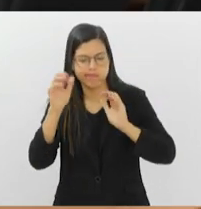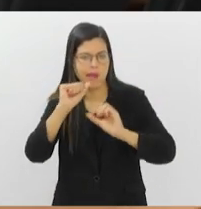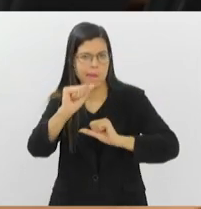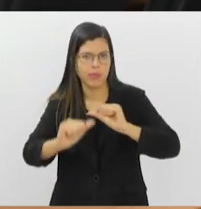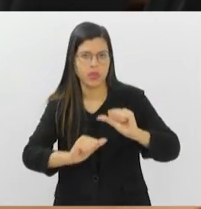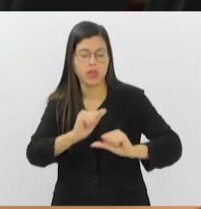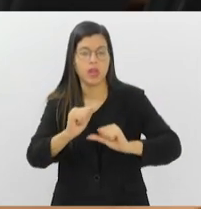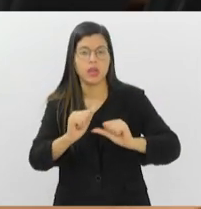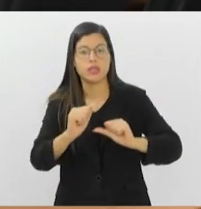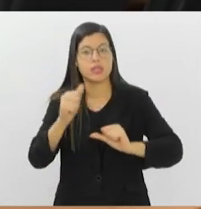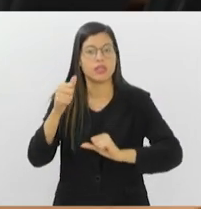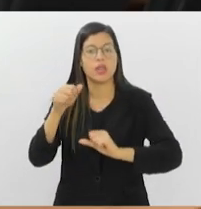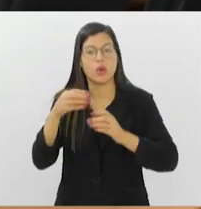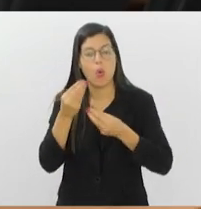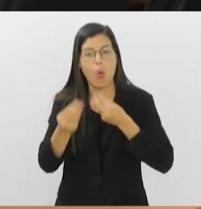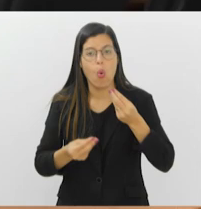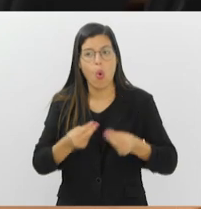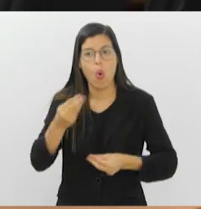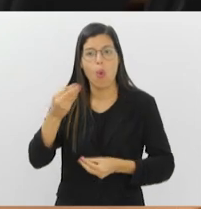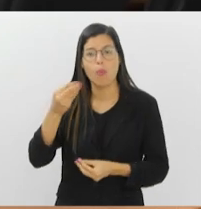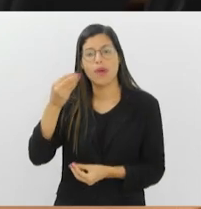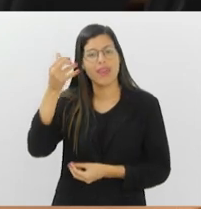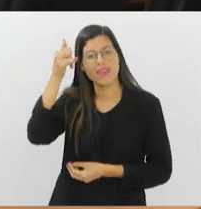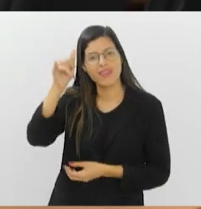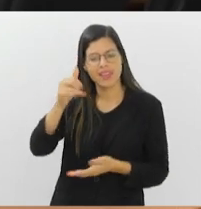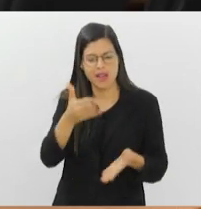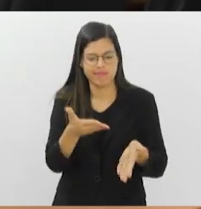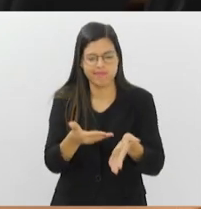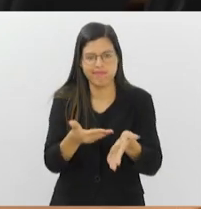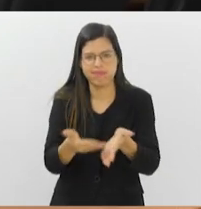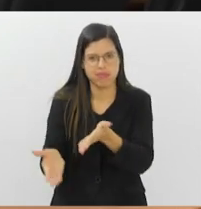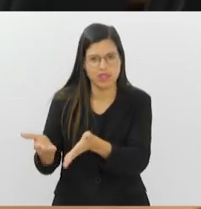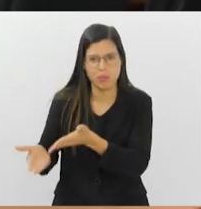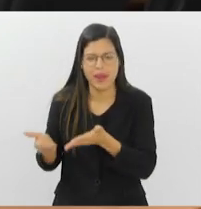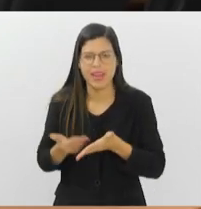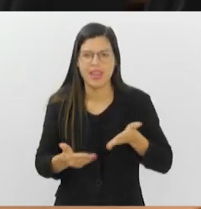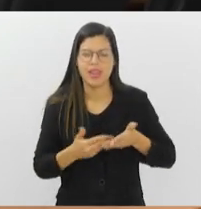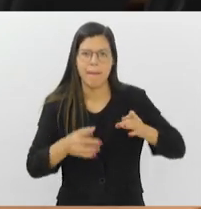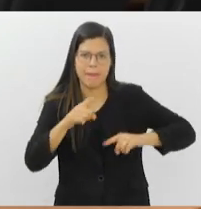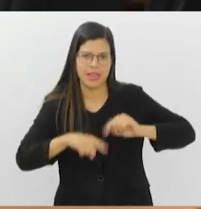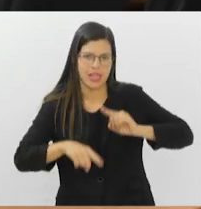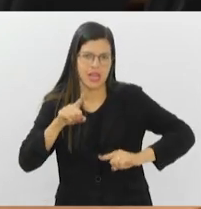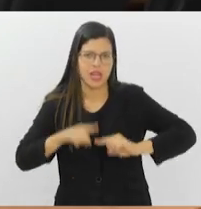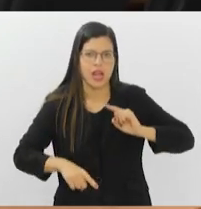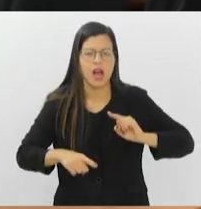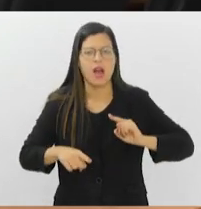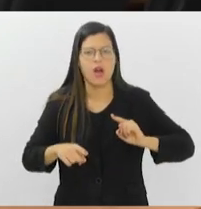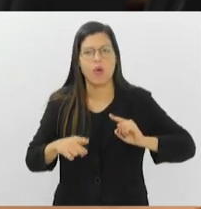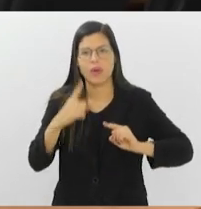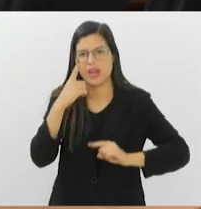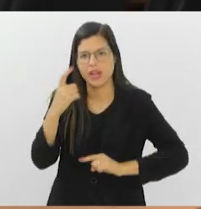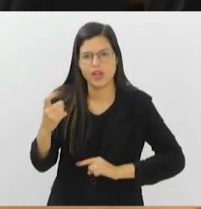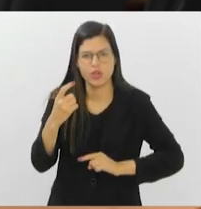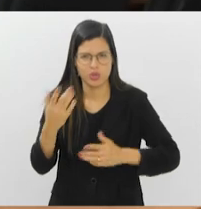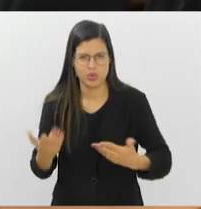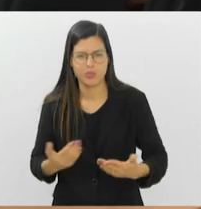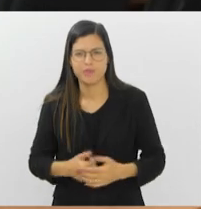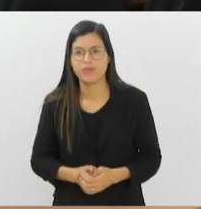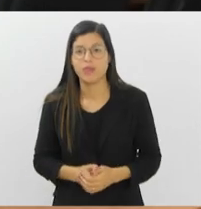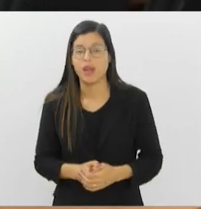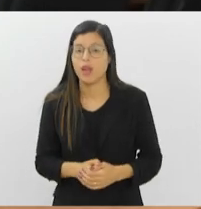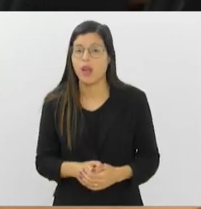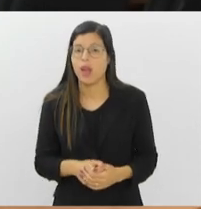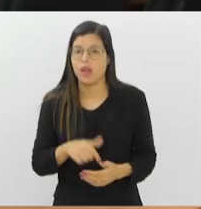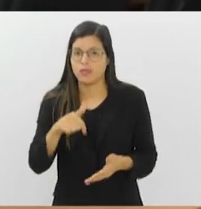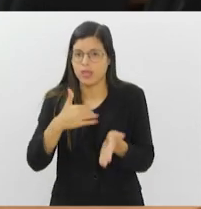prevenção eh sobre o desperdício de recursos de lixo e também de resíduos eé fica a cargo da Secretaria Estadual do meio